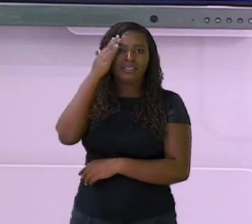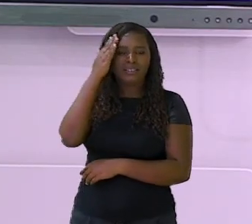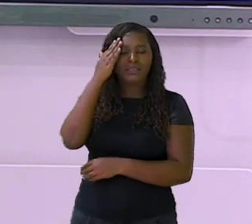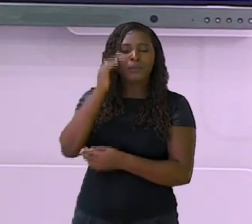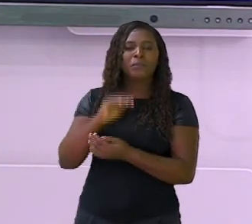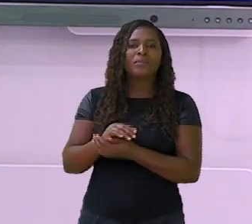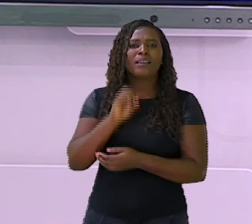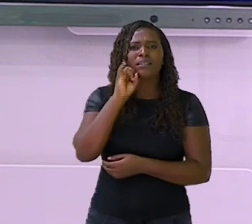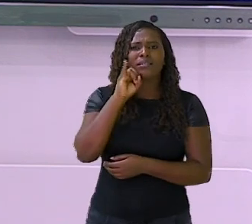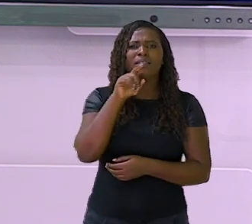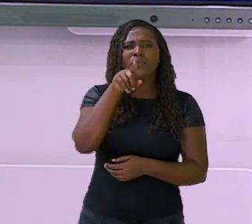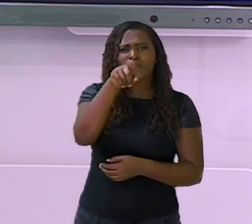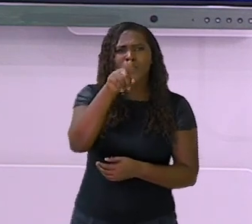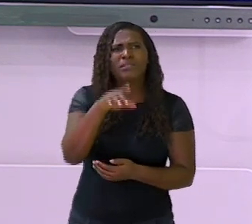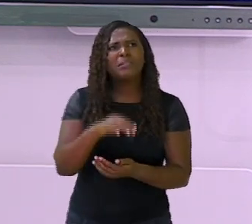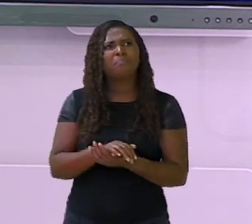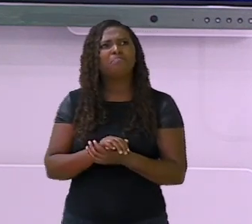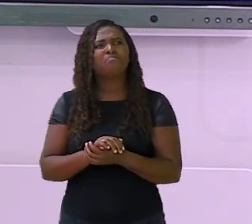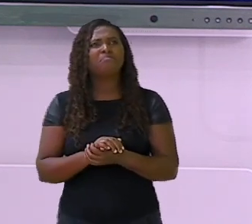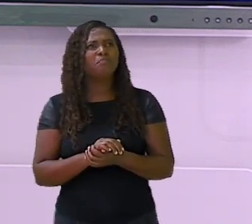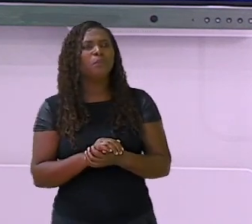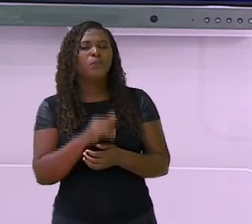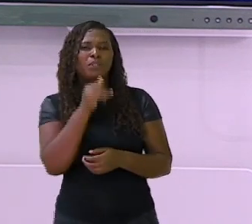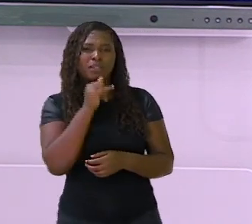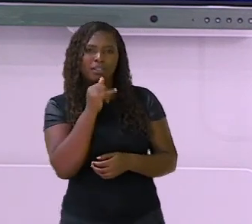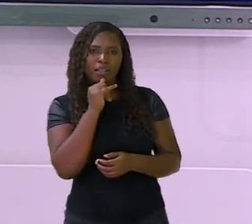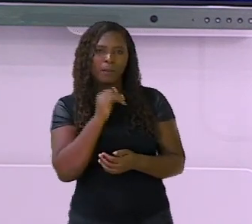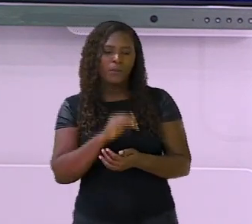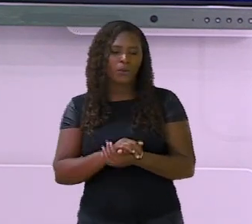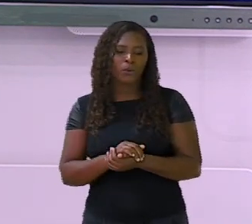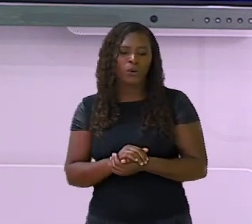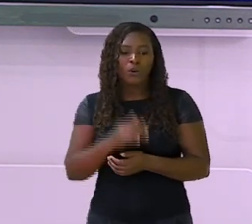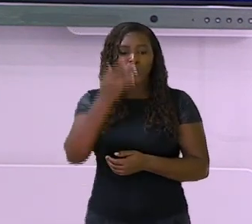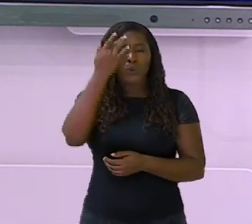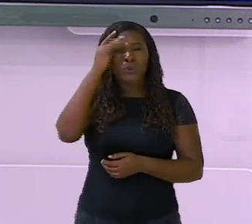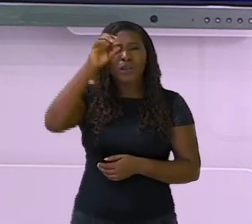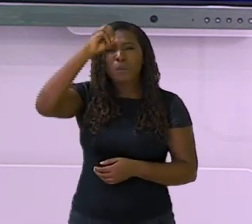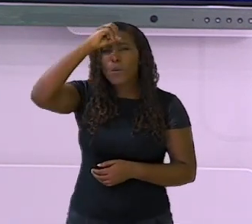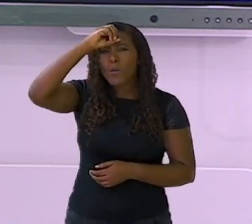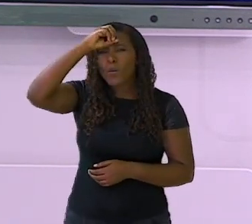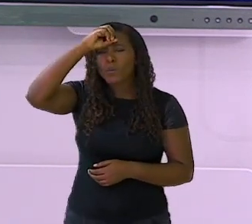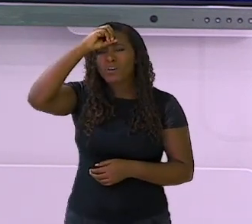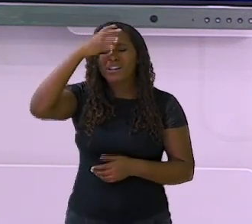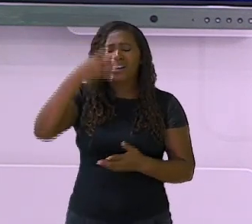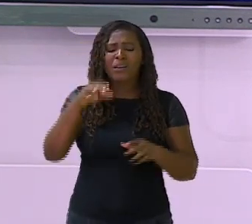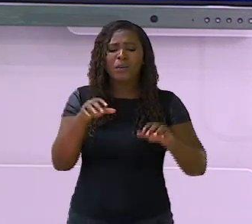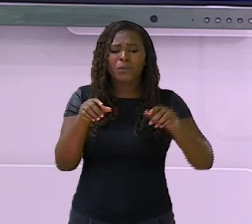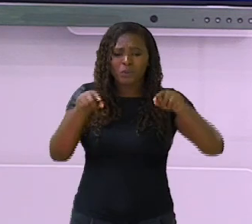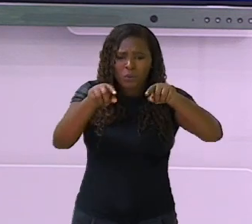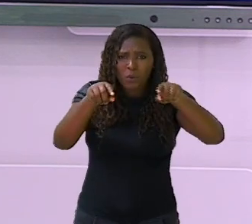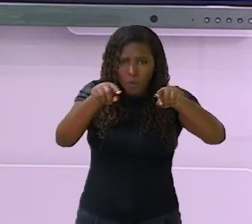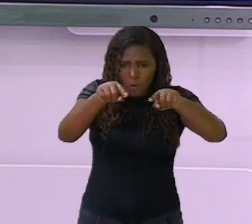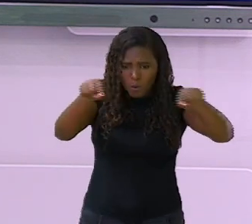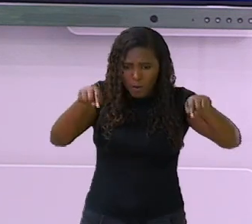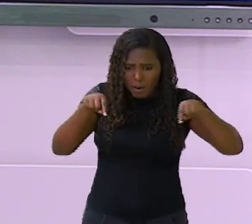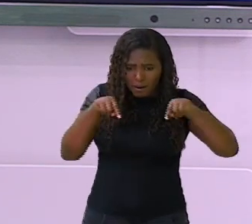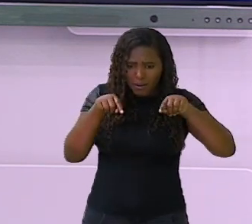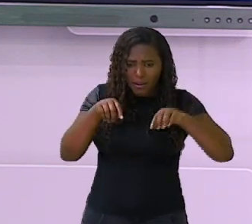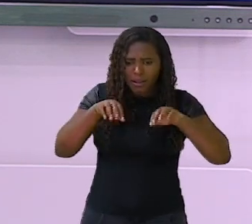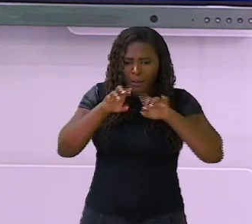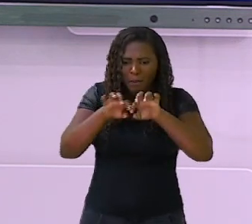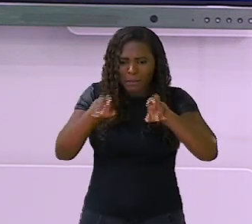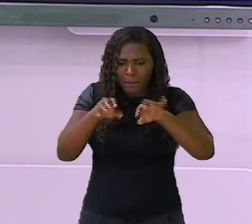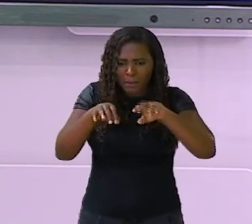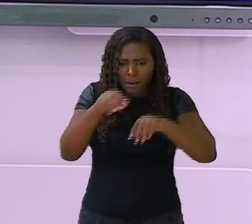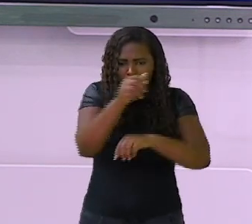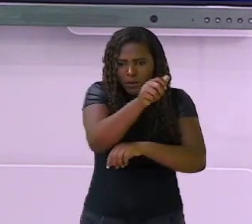quer mostrar para alguém, se você não sabe o que é uma máquina de datilografar, por exemplo, em um museu você vai achar uma